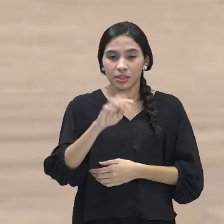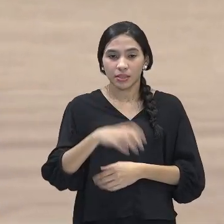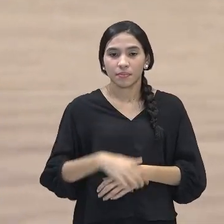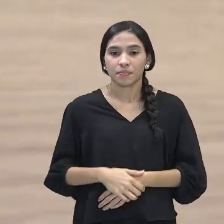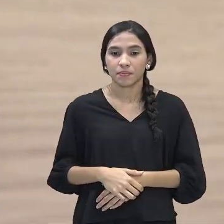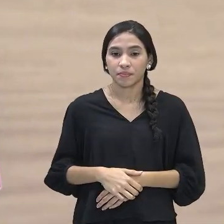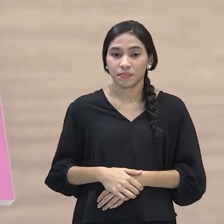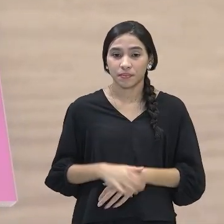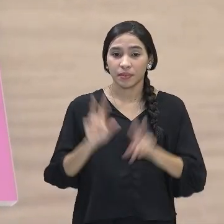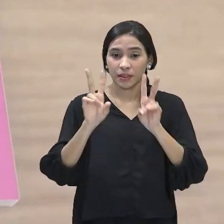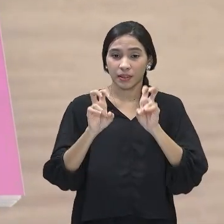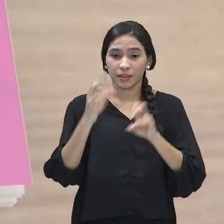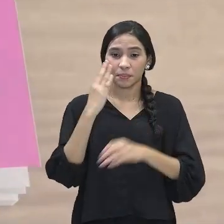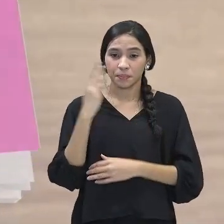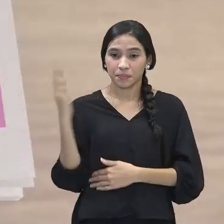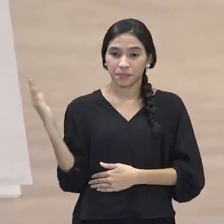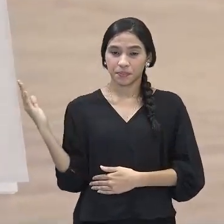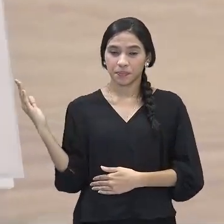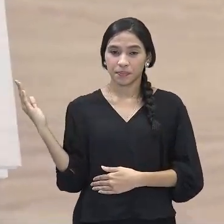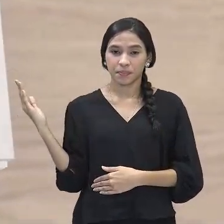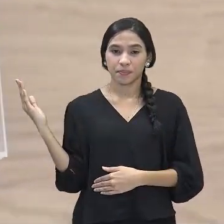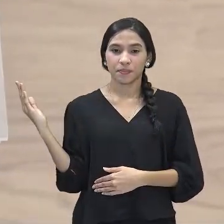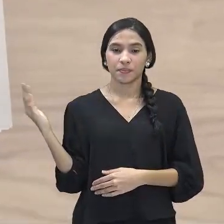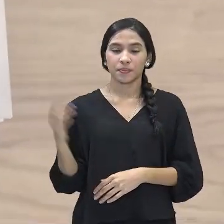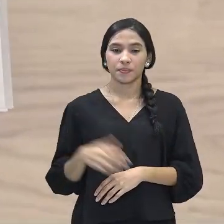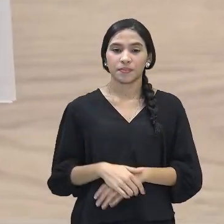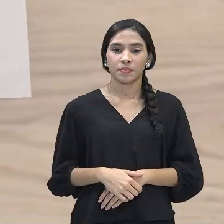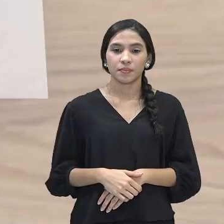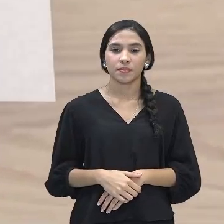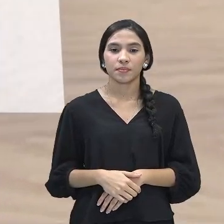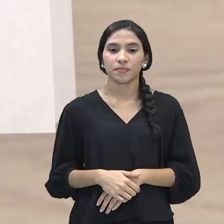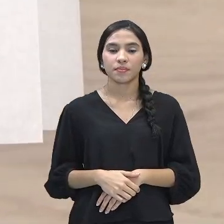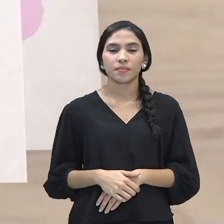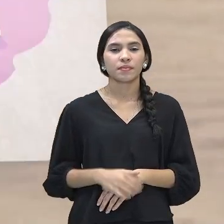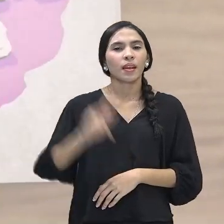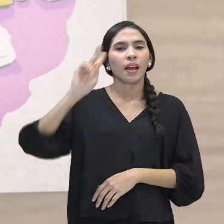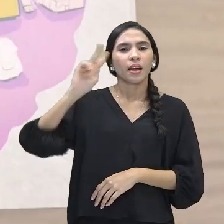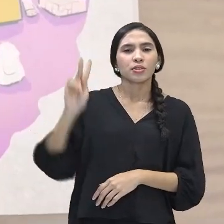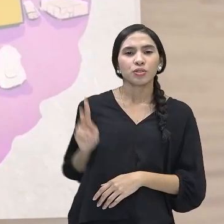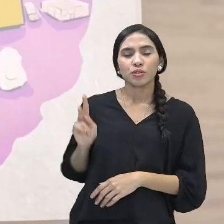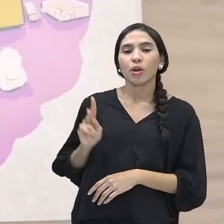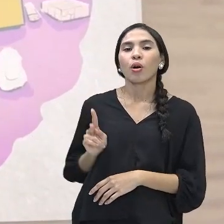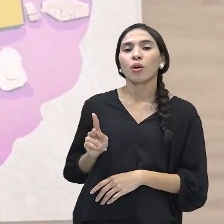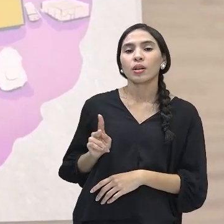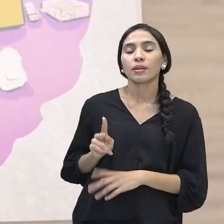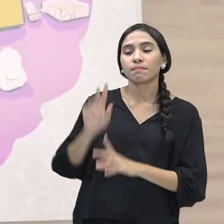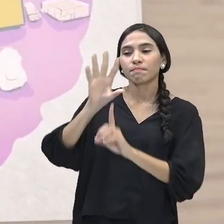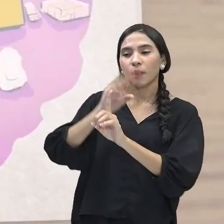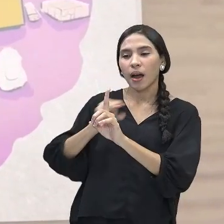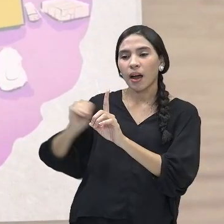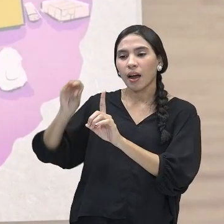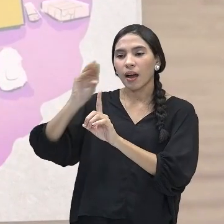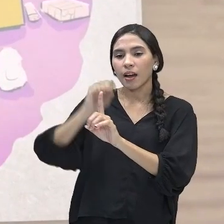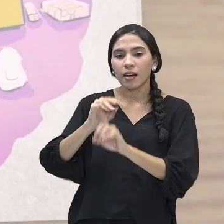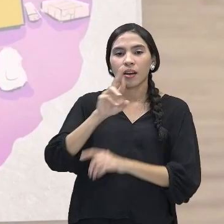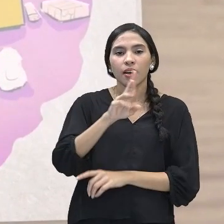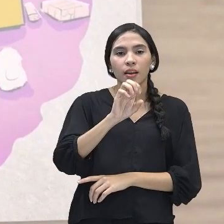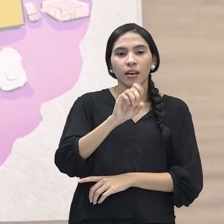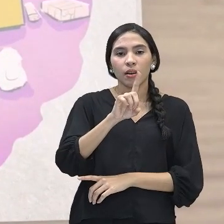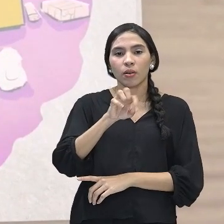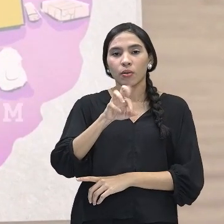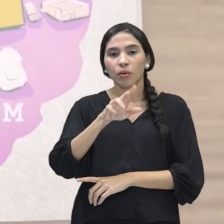A Hora da Estrela, Clarice Lispector. A história é narrada por Rodrigo S.M.,